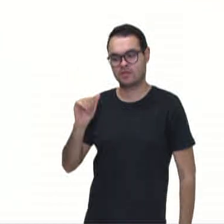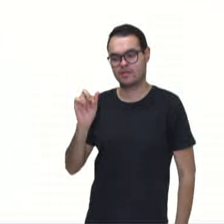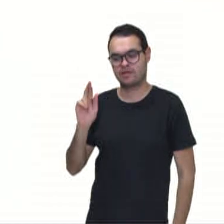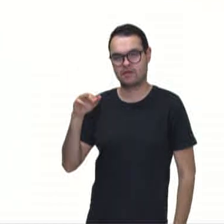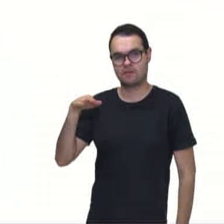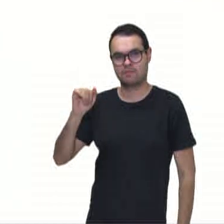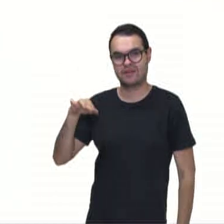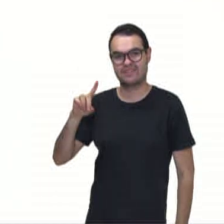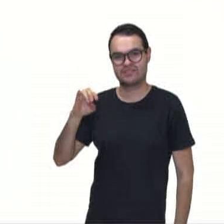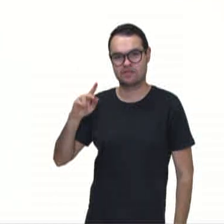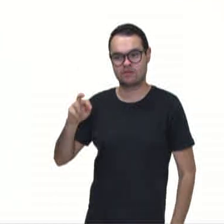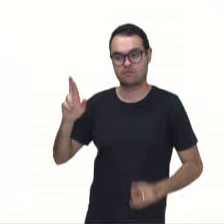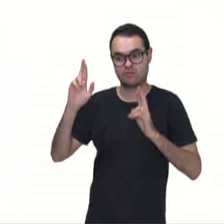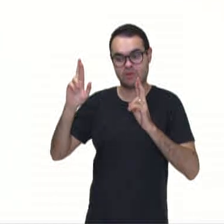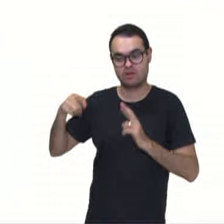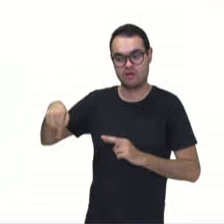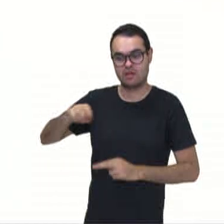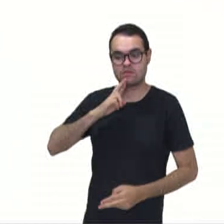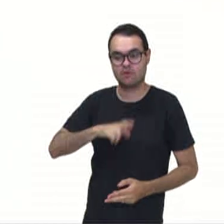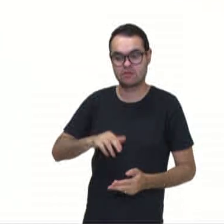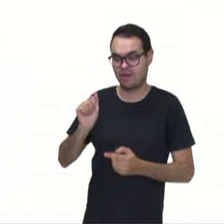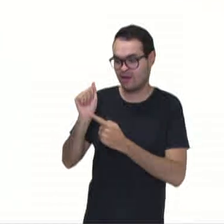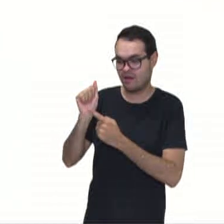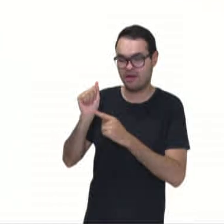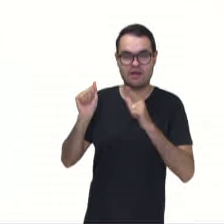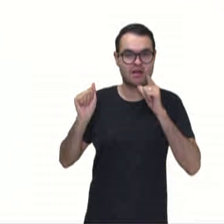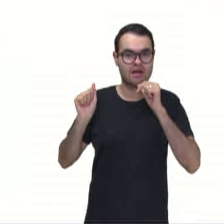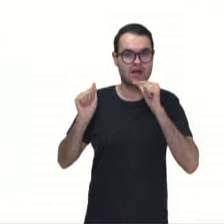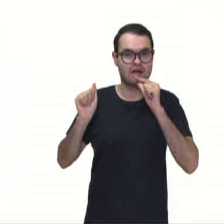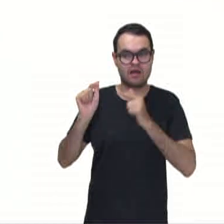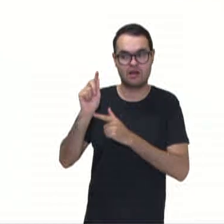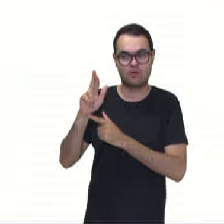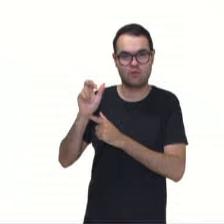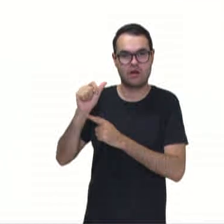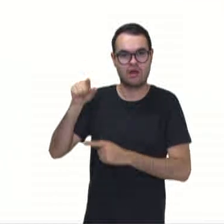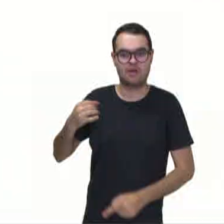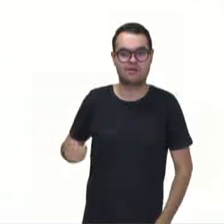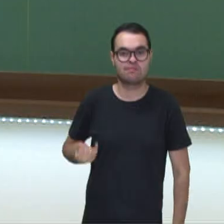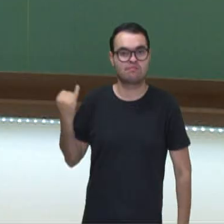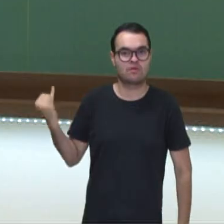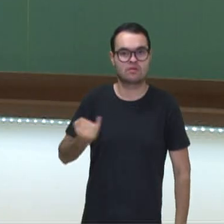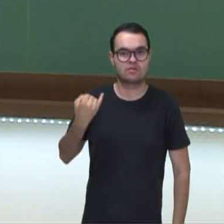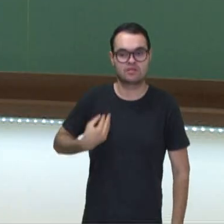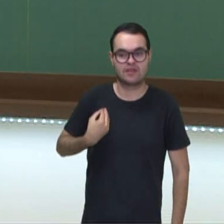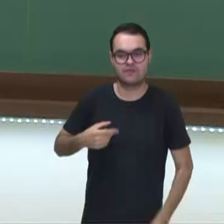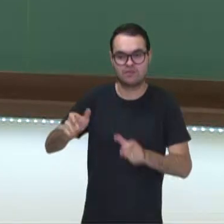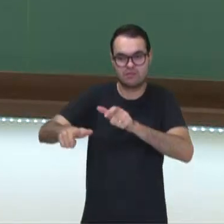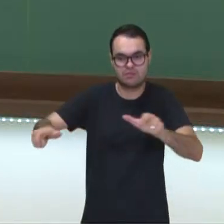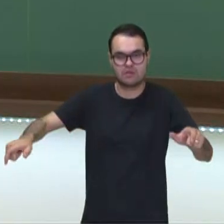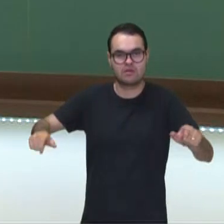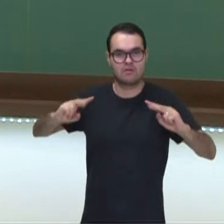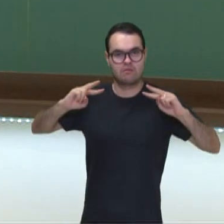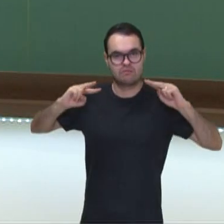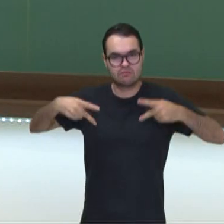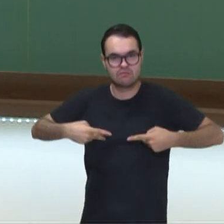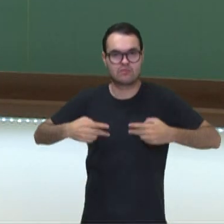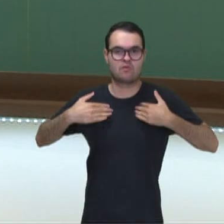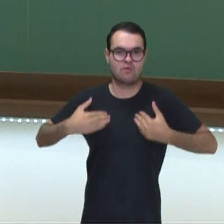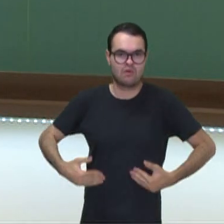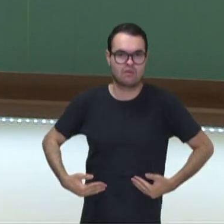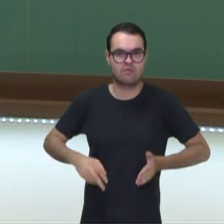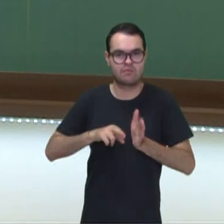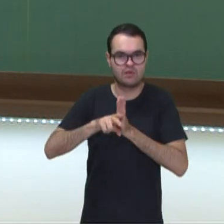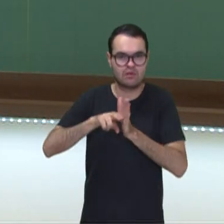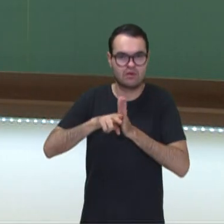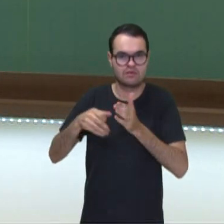palavra água, que começa com a letra A e é essencial à vida do ponto de vista científico, biológico, físico. Porém,